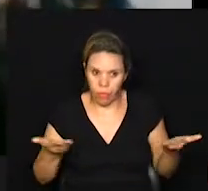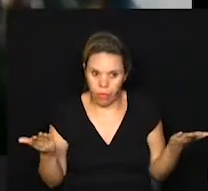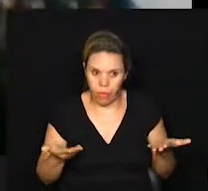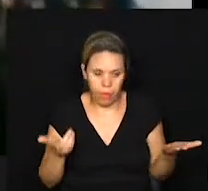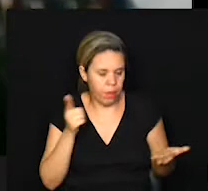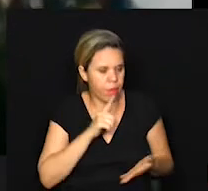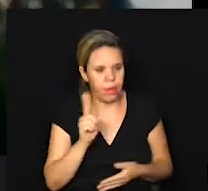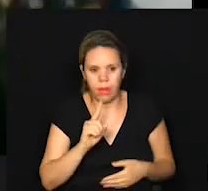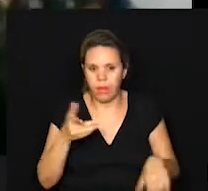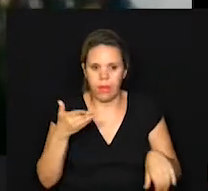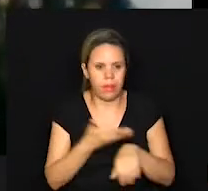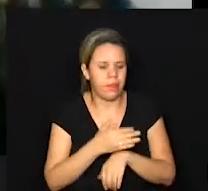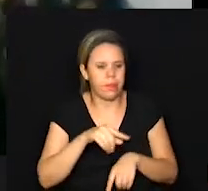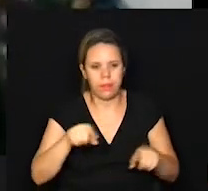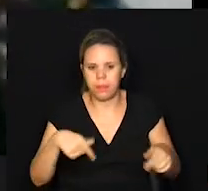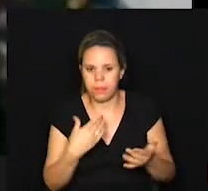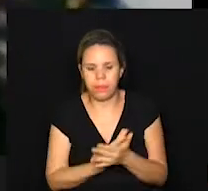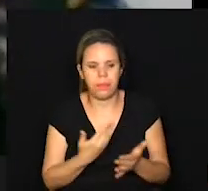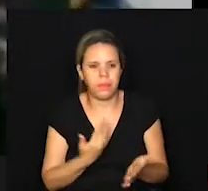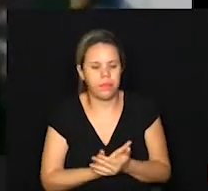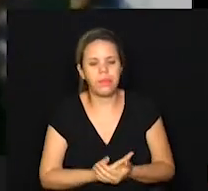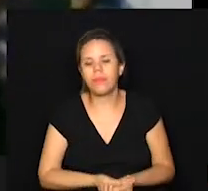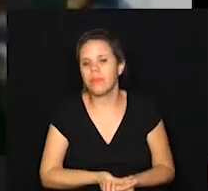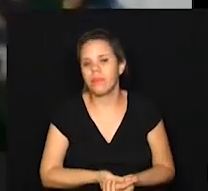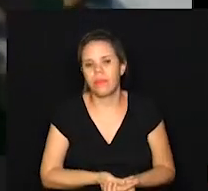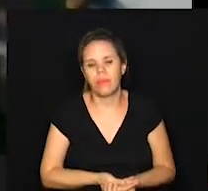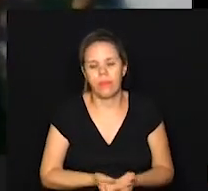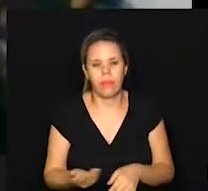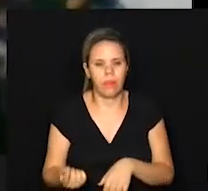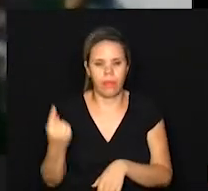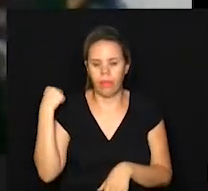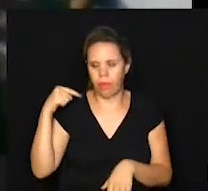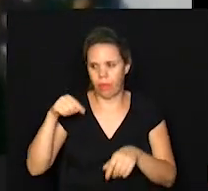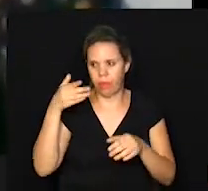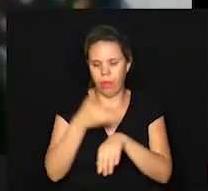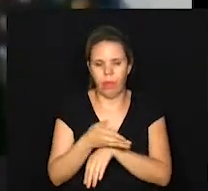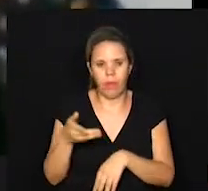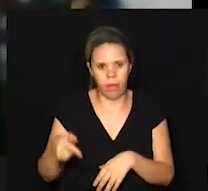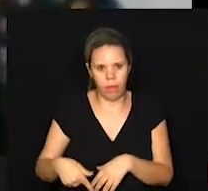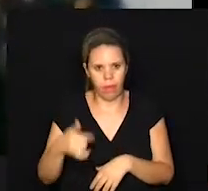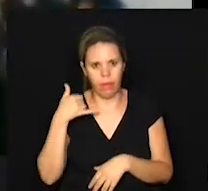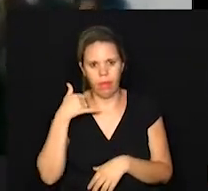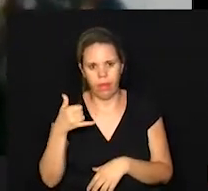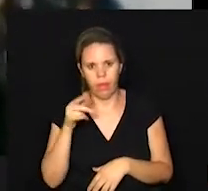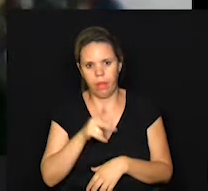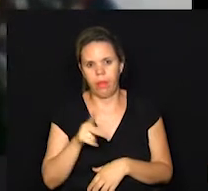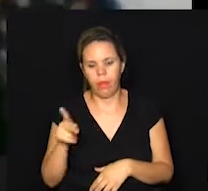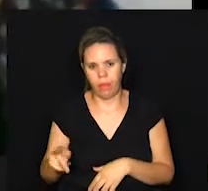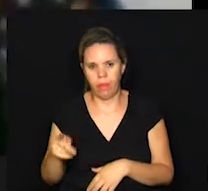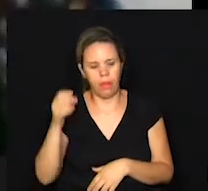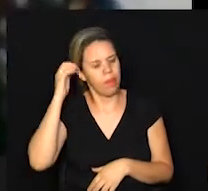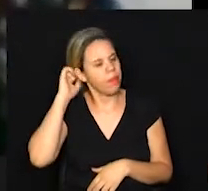consigo entrar na sala de aula. Antes de entrar aqui, eu liguei para o professor Luiz Fernando e